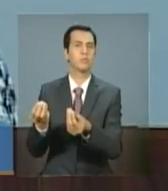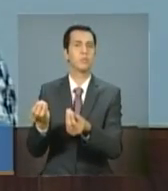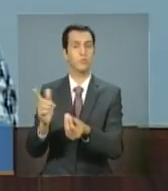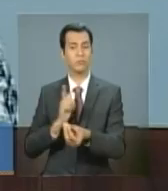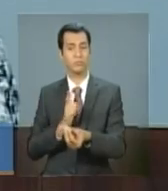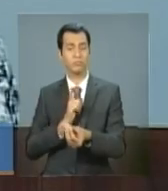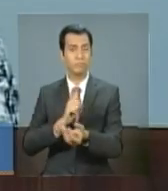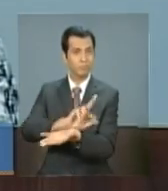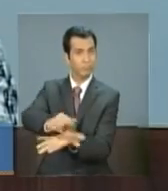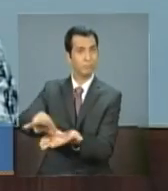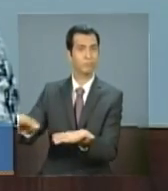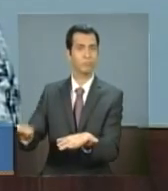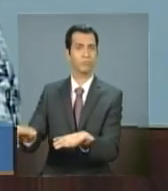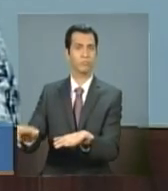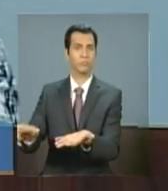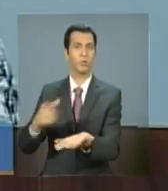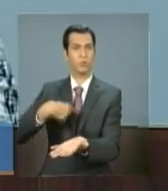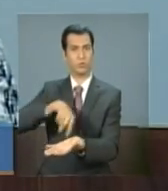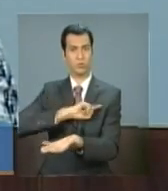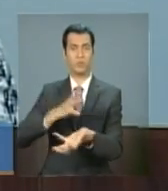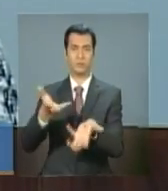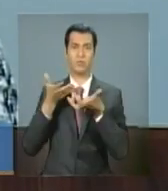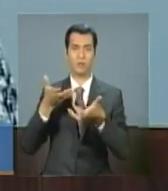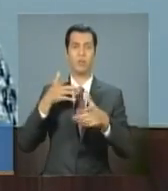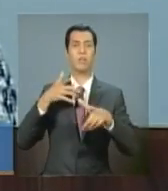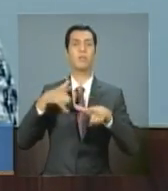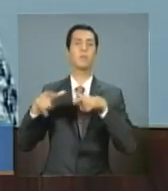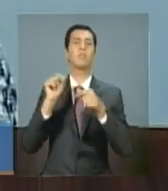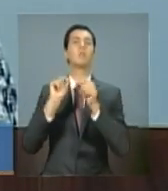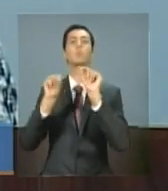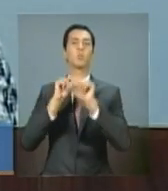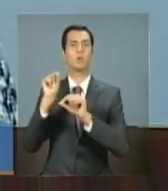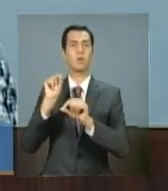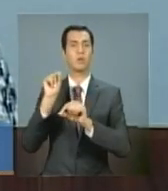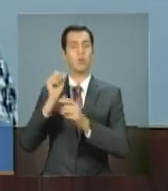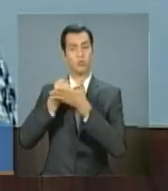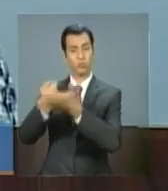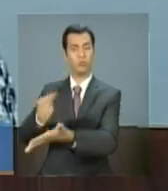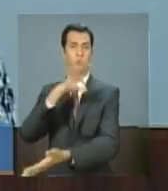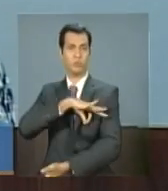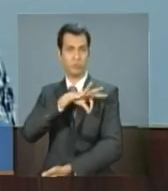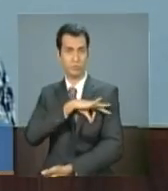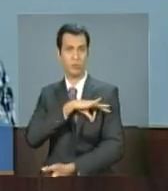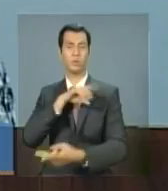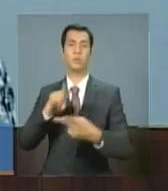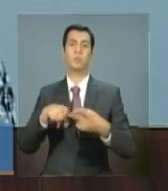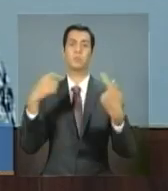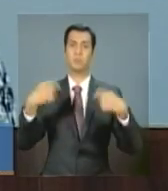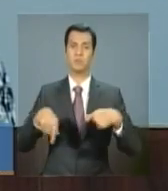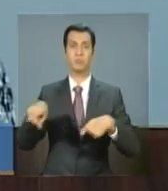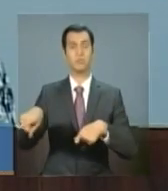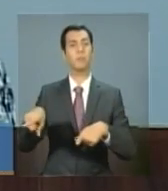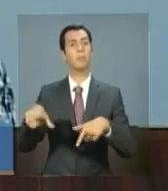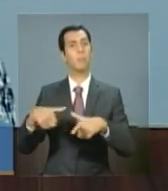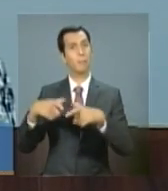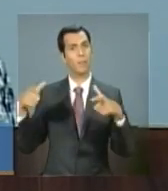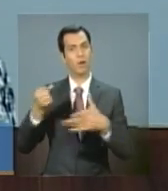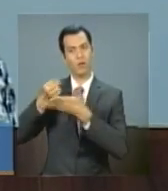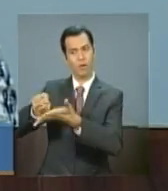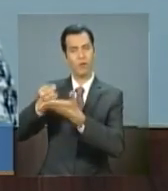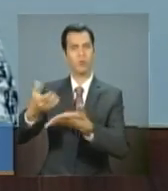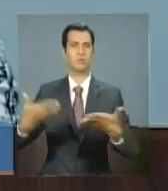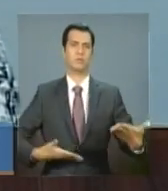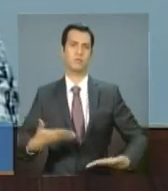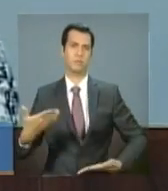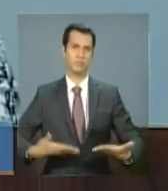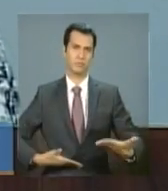seus diferentes fenômenos. Nós queremos trabalhar com renda, mas queremos trabalhar também ampliando o acesso aos serviços públicos para essa população